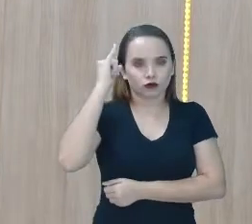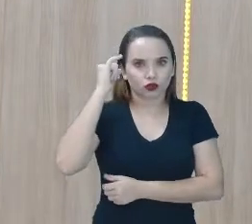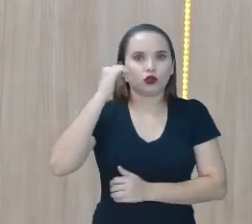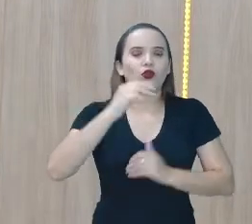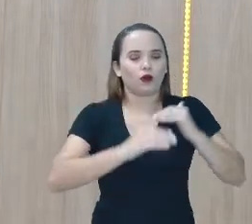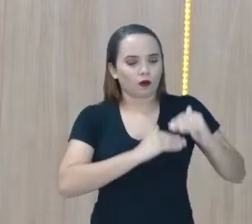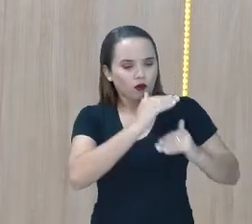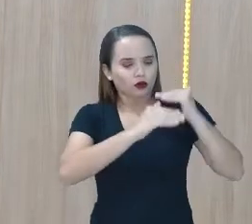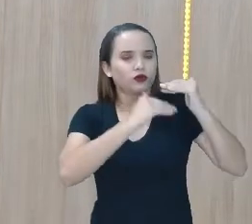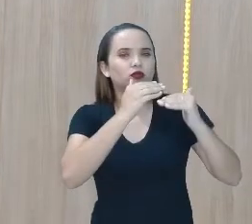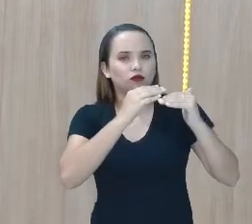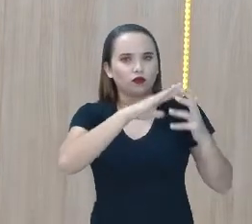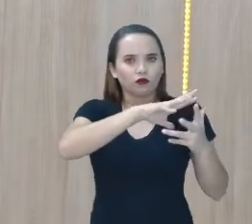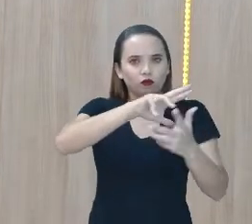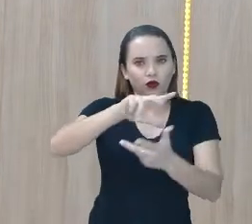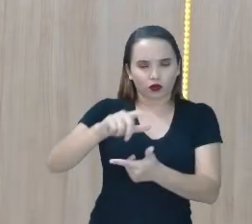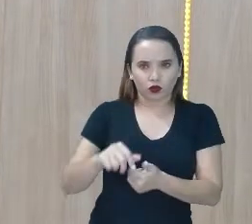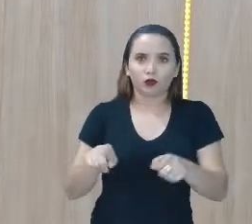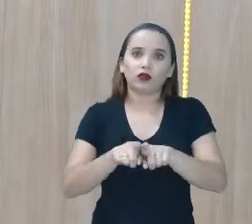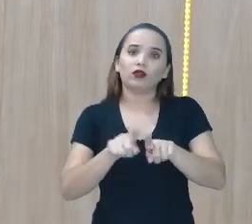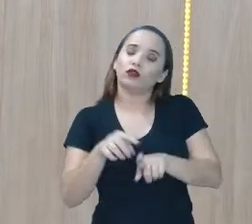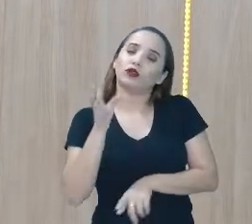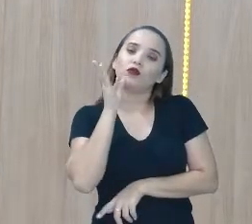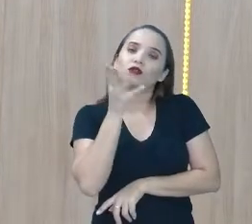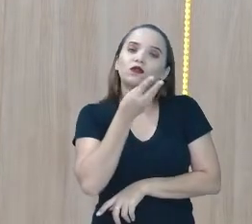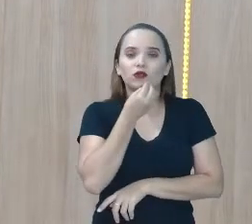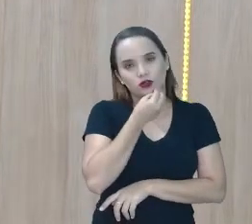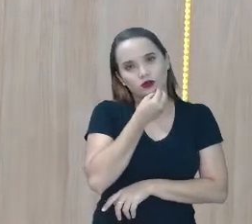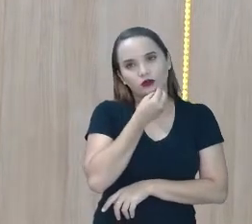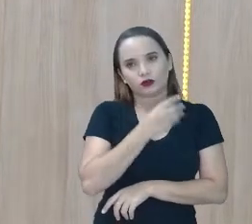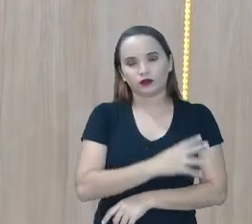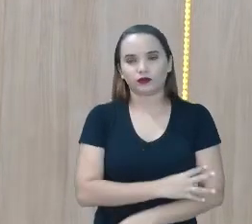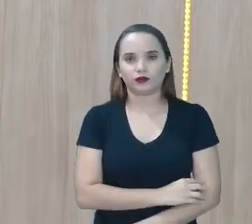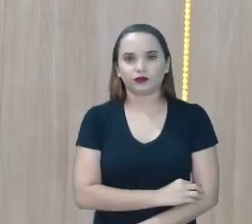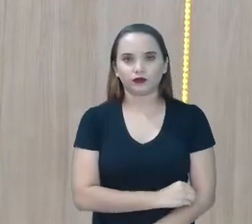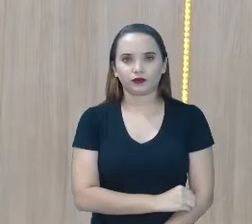para o desenvolvimento de conhecimentos, de aprendizagem.